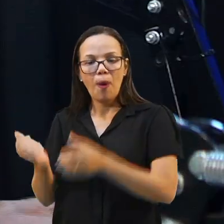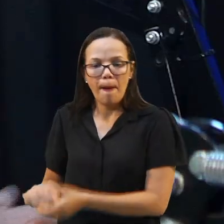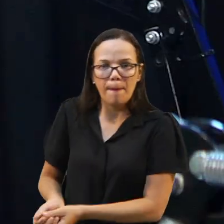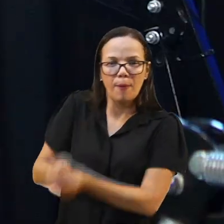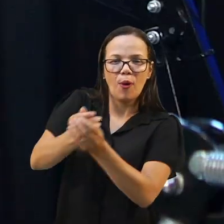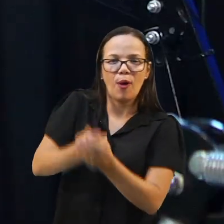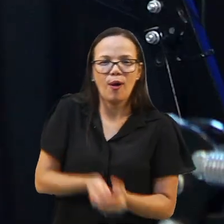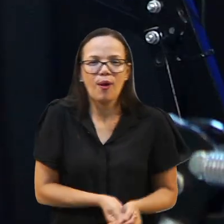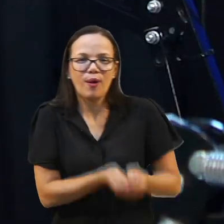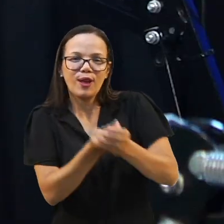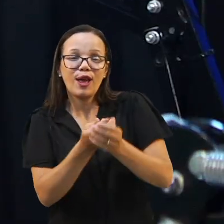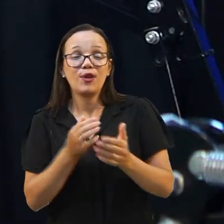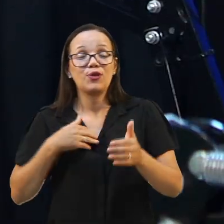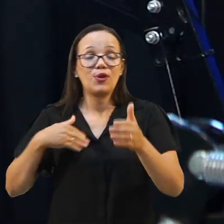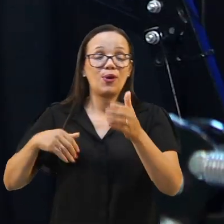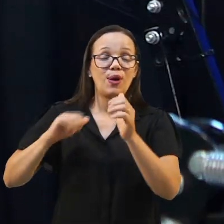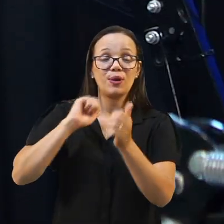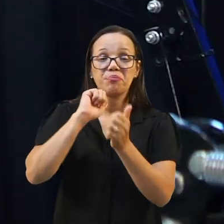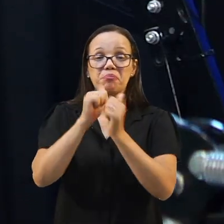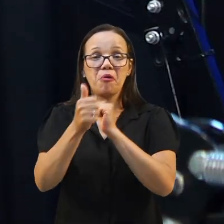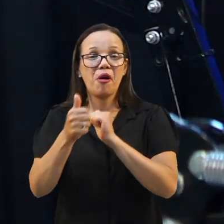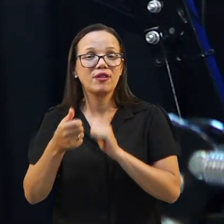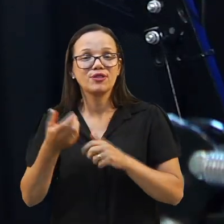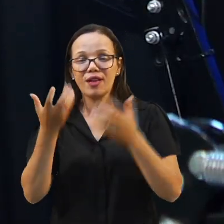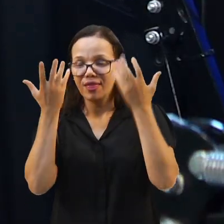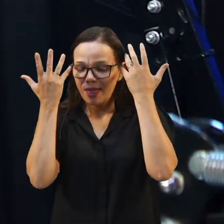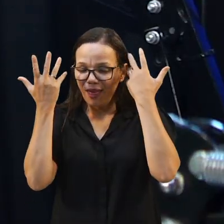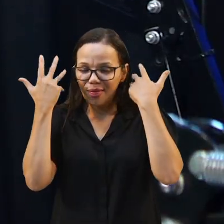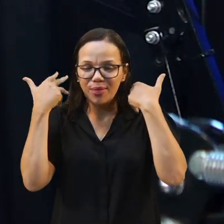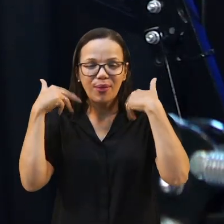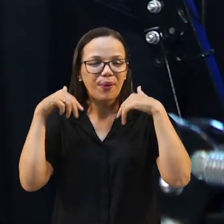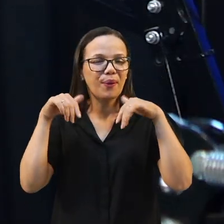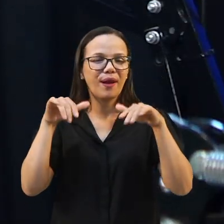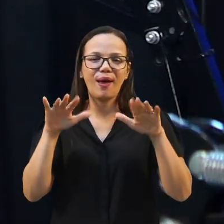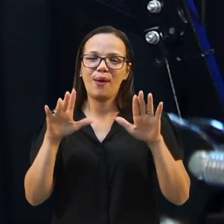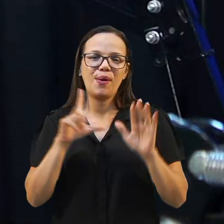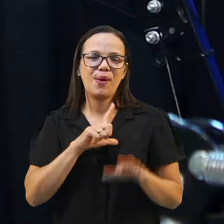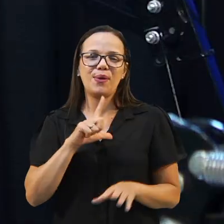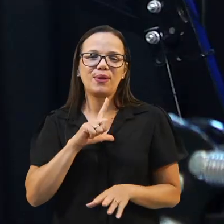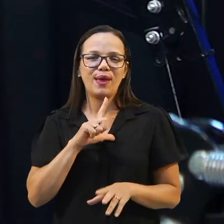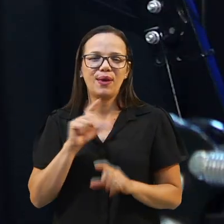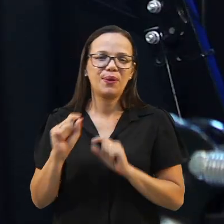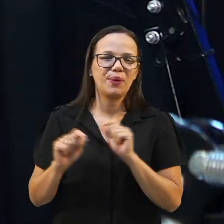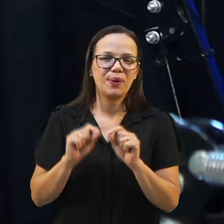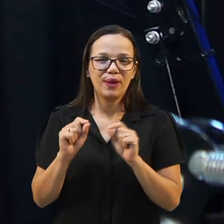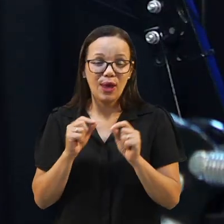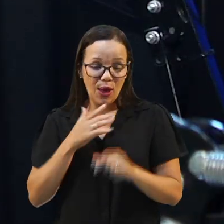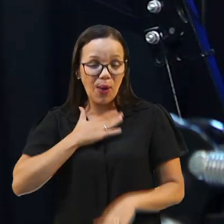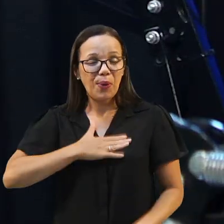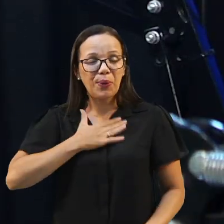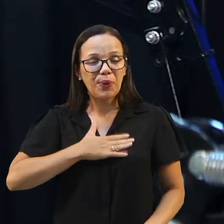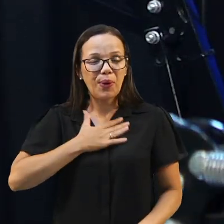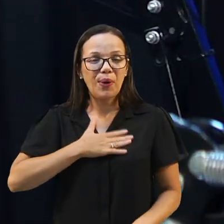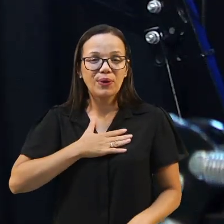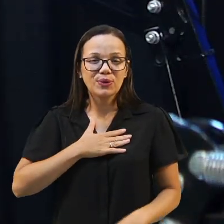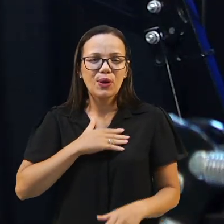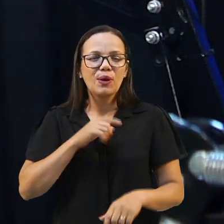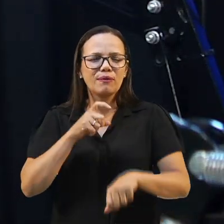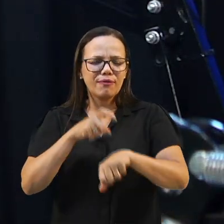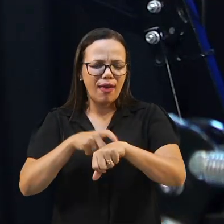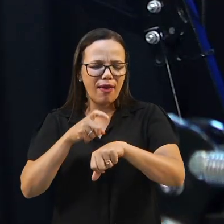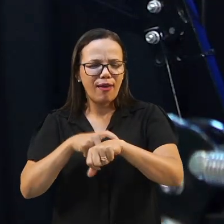por natureza, né? Tenho uma predileção e gasto muito